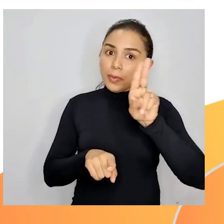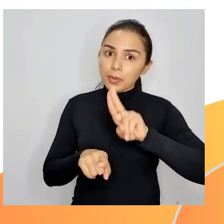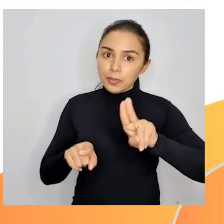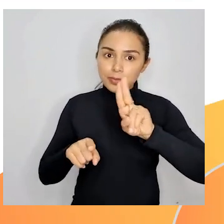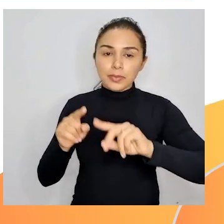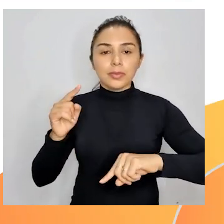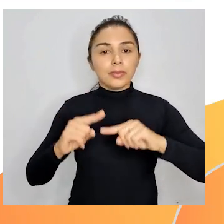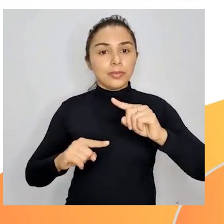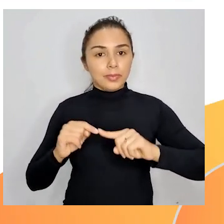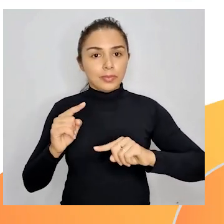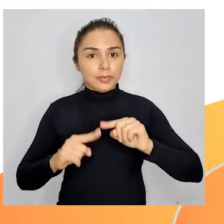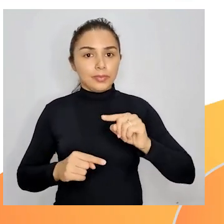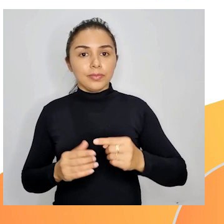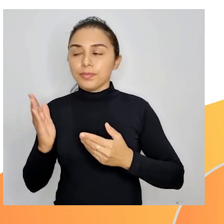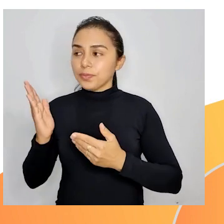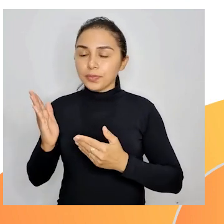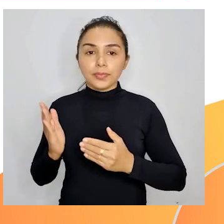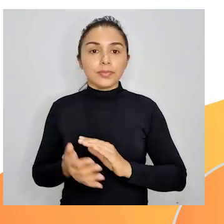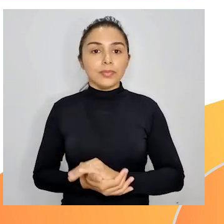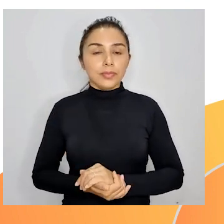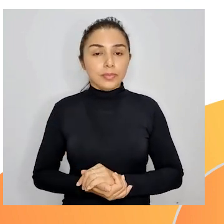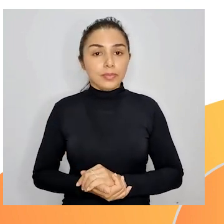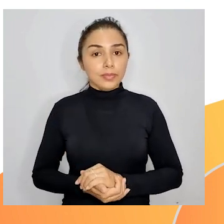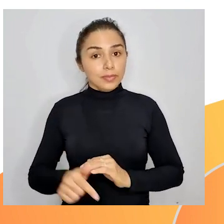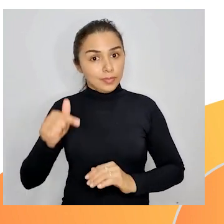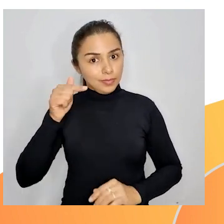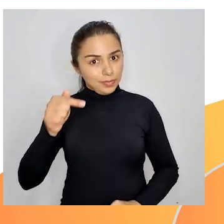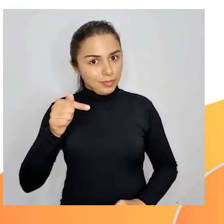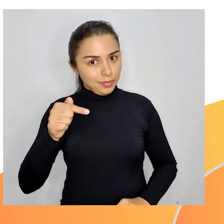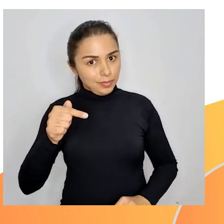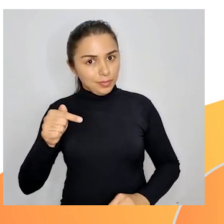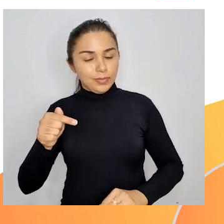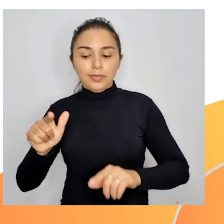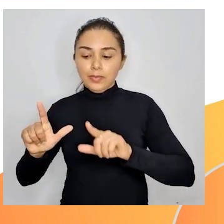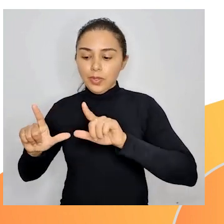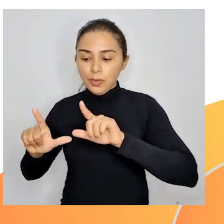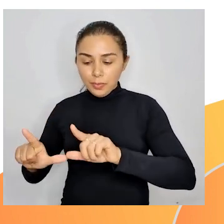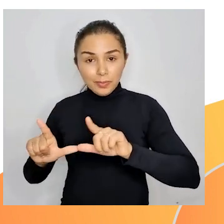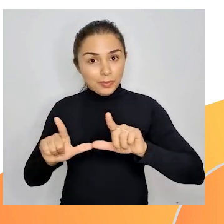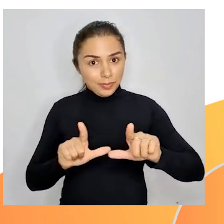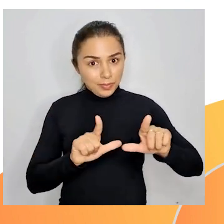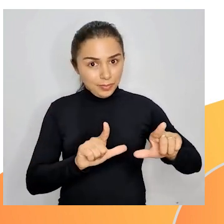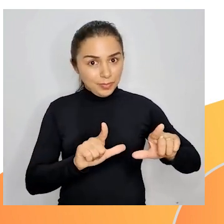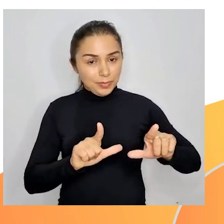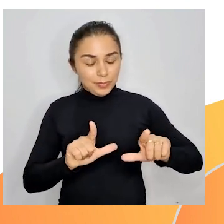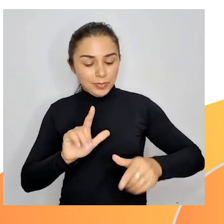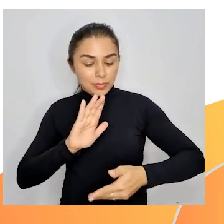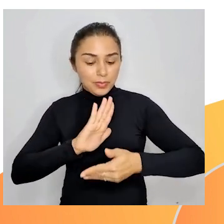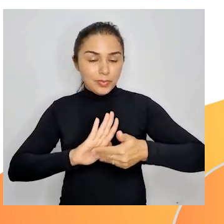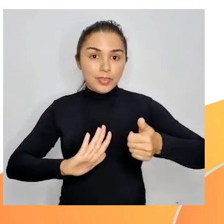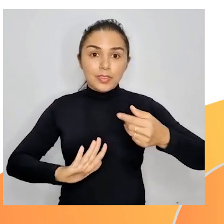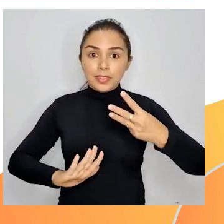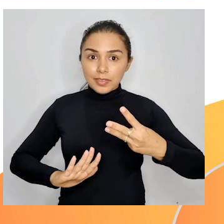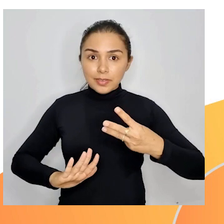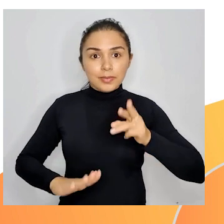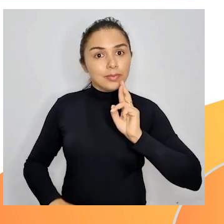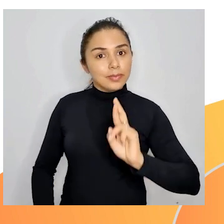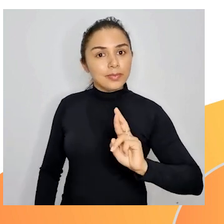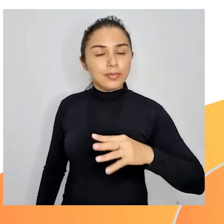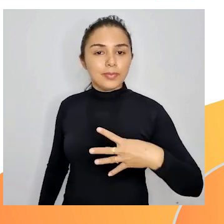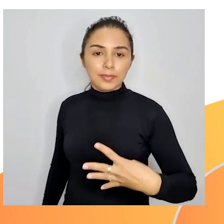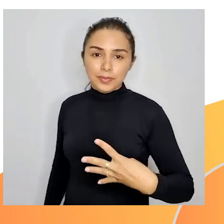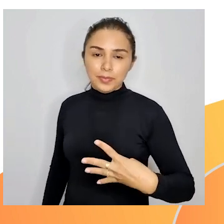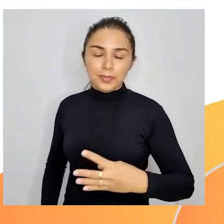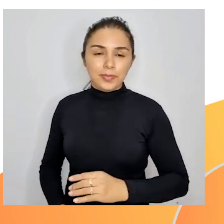do material dourado, 7 centenas menos 3. Nós ficamos aí com 4